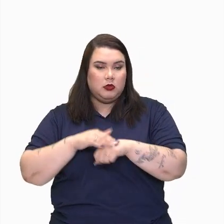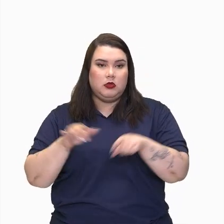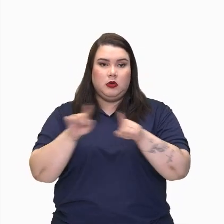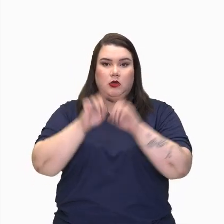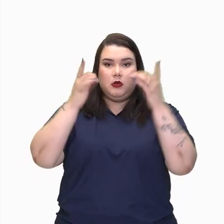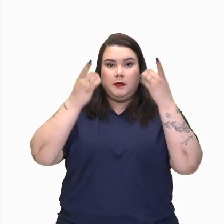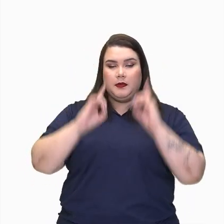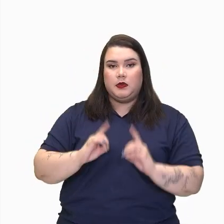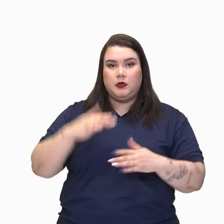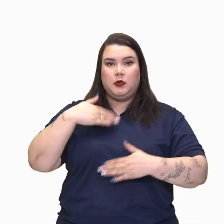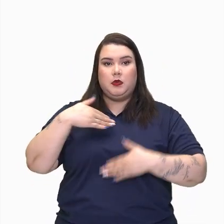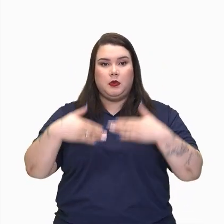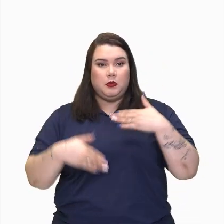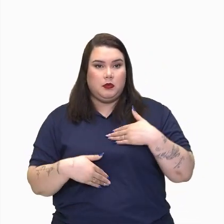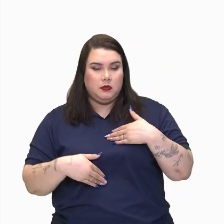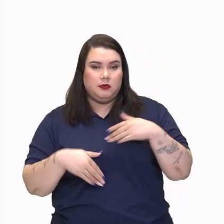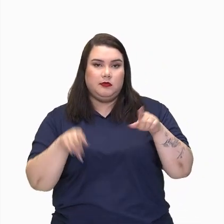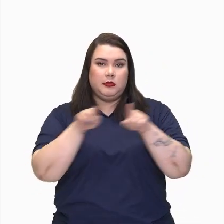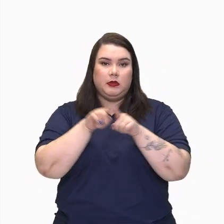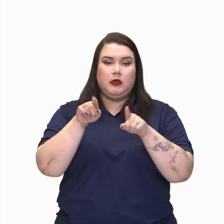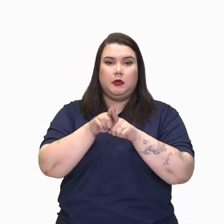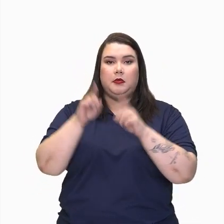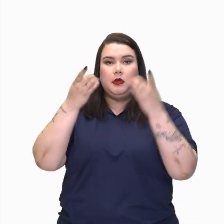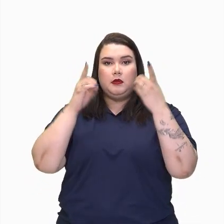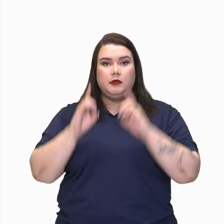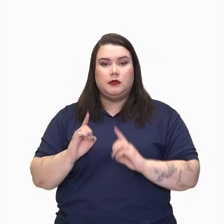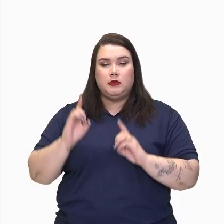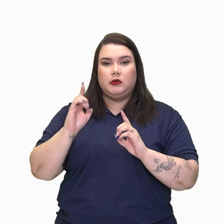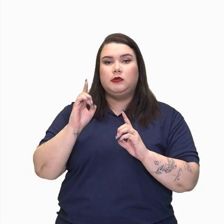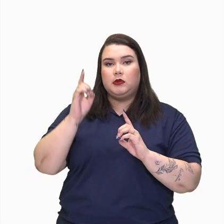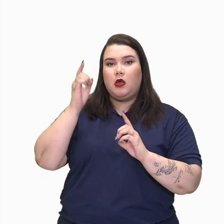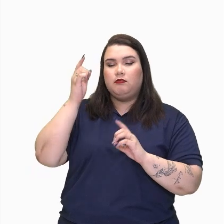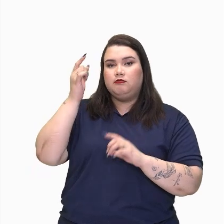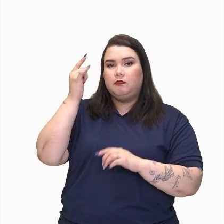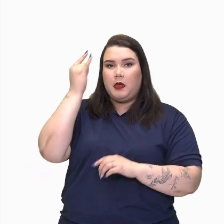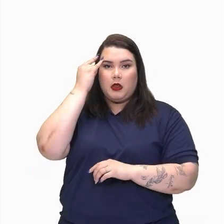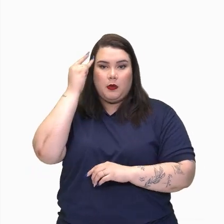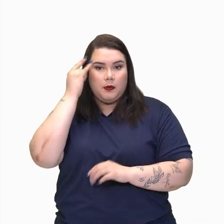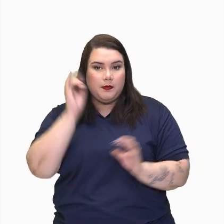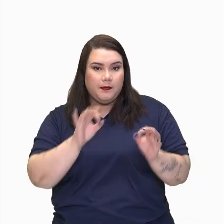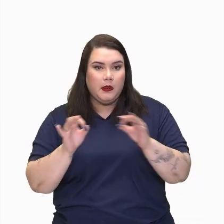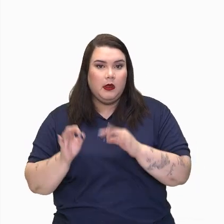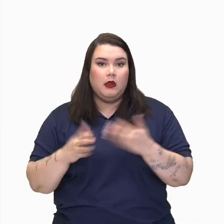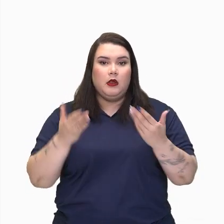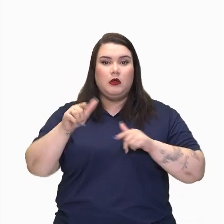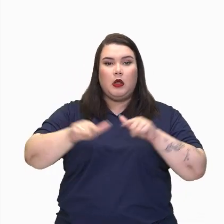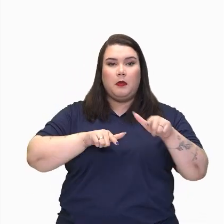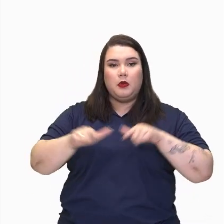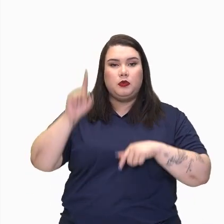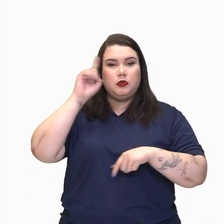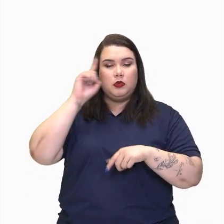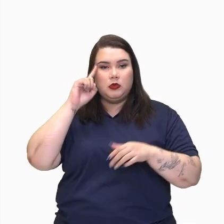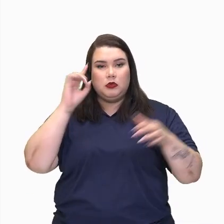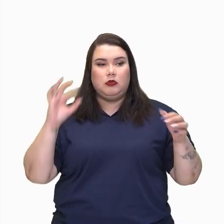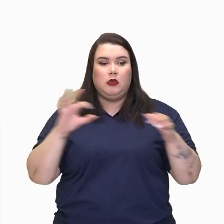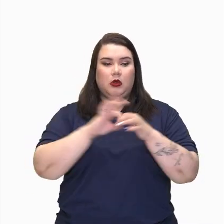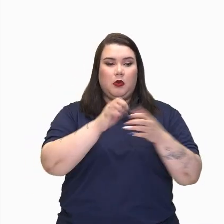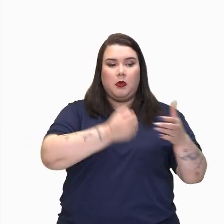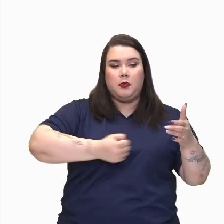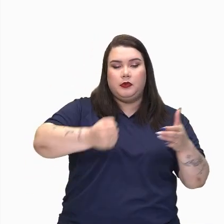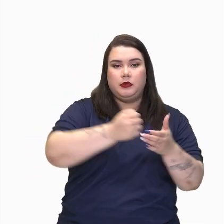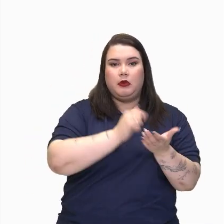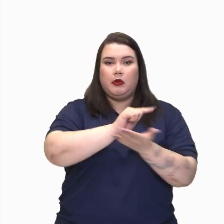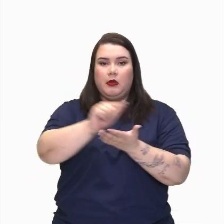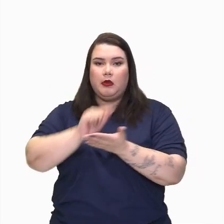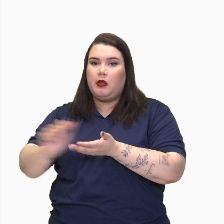doenças e deficiências físicas e mentais, bem como o trabalho doméstico diário, que inclui cozinhar, limpar,